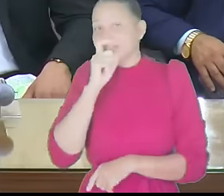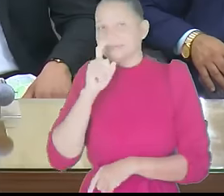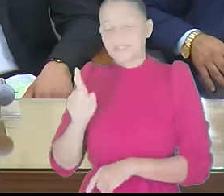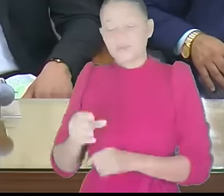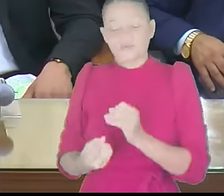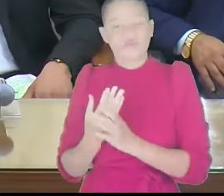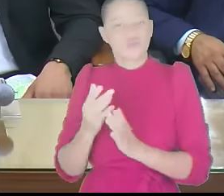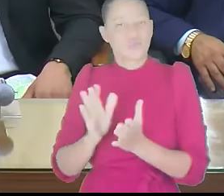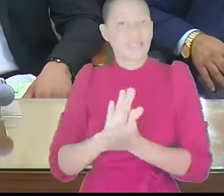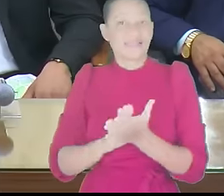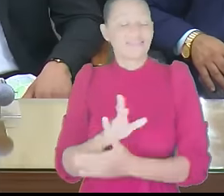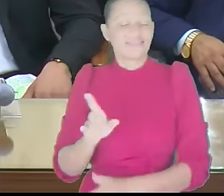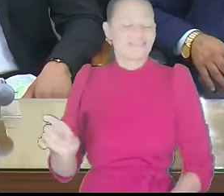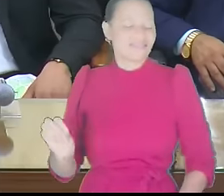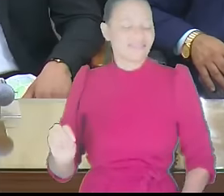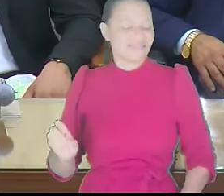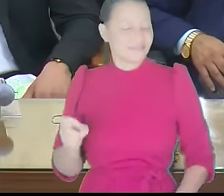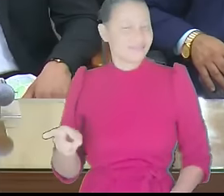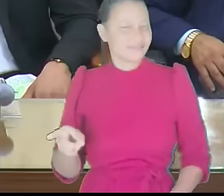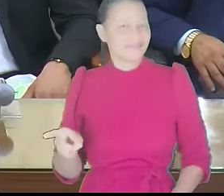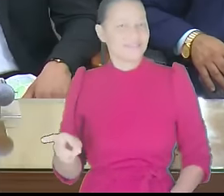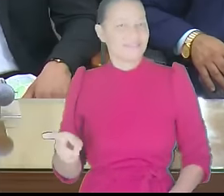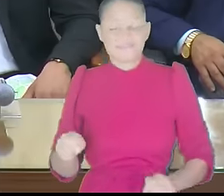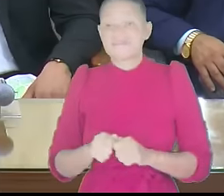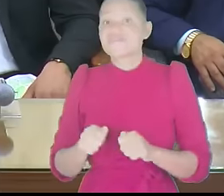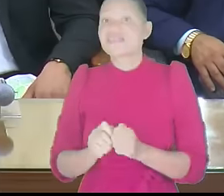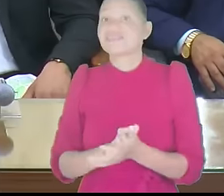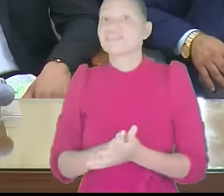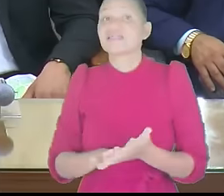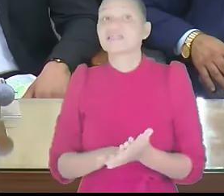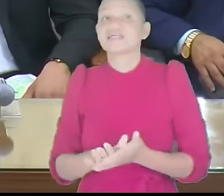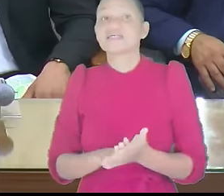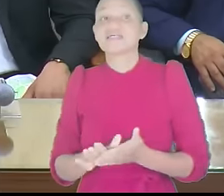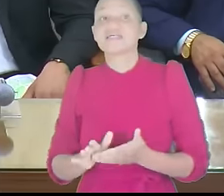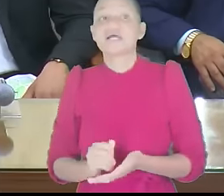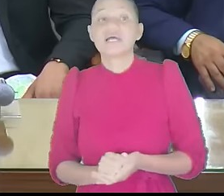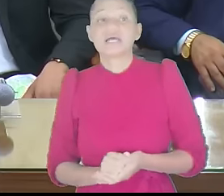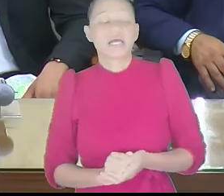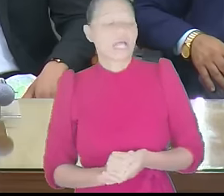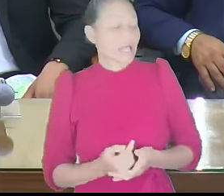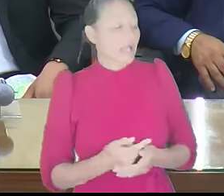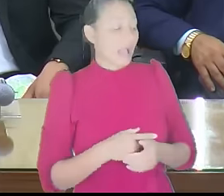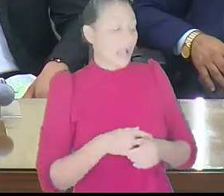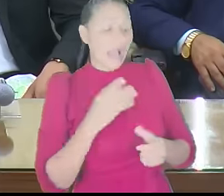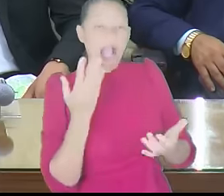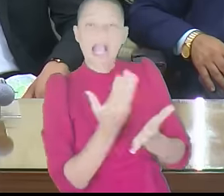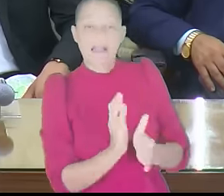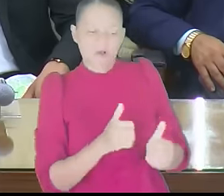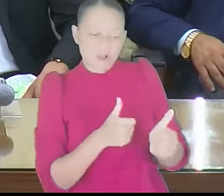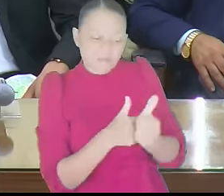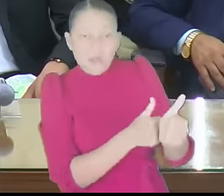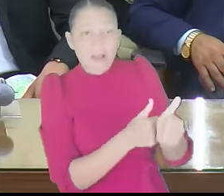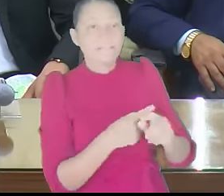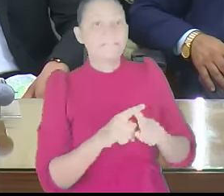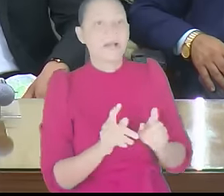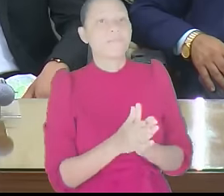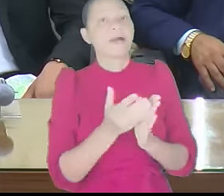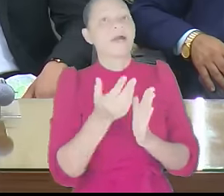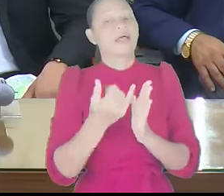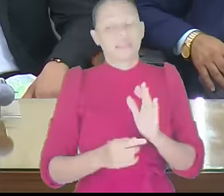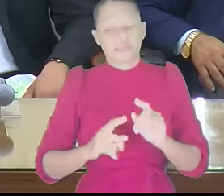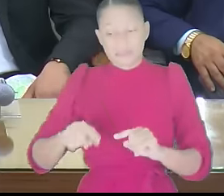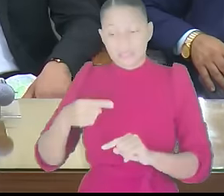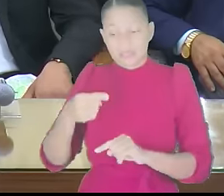nada. Constantino não fez nada. Ele apenas tirou a igreja da perseguição. Agora, a Bíblia diz que depois de